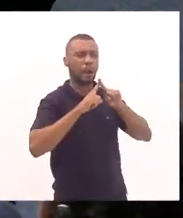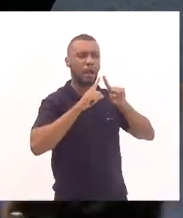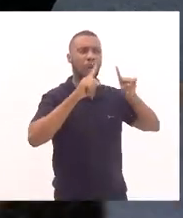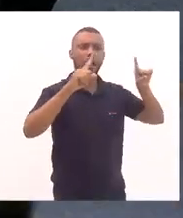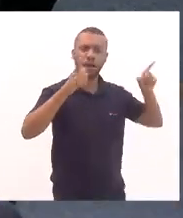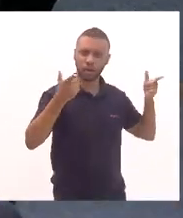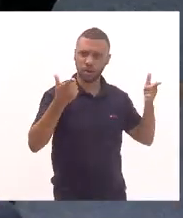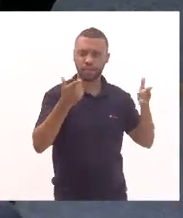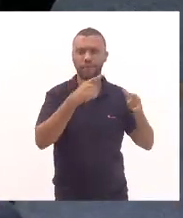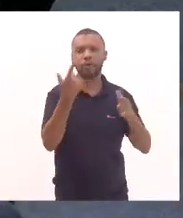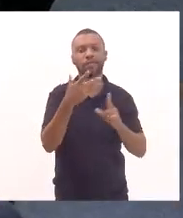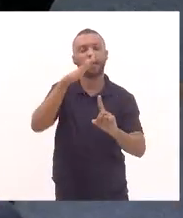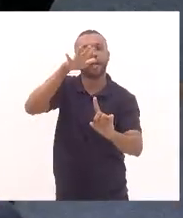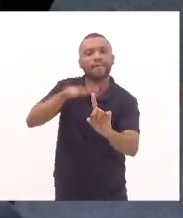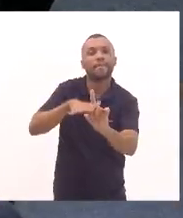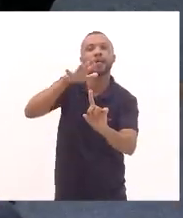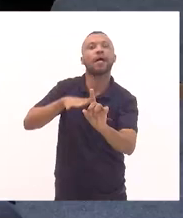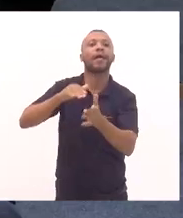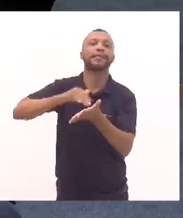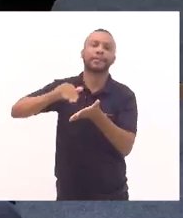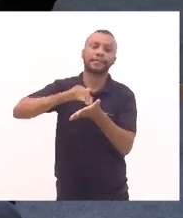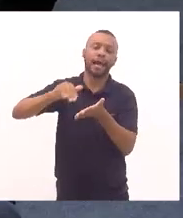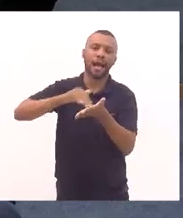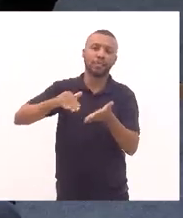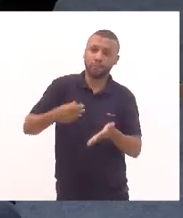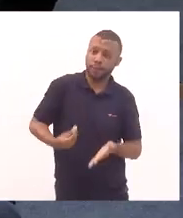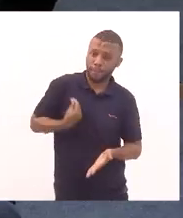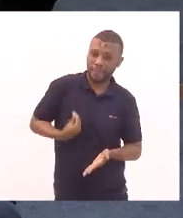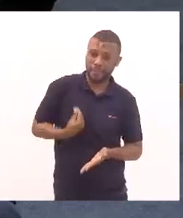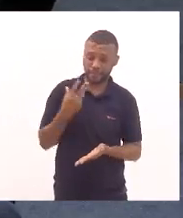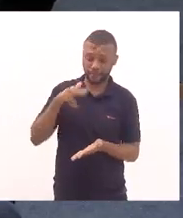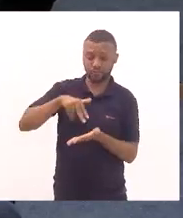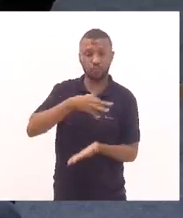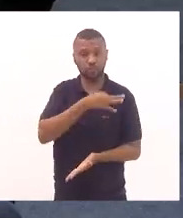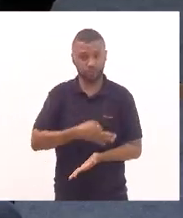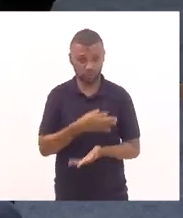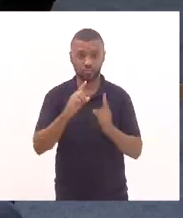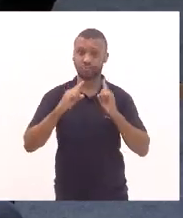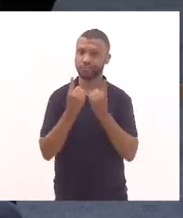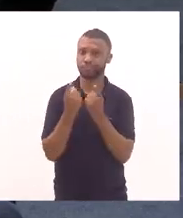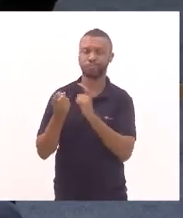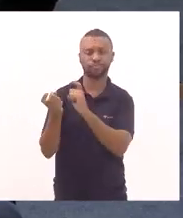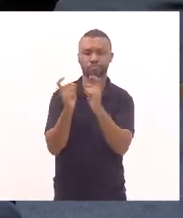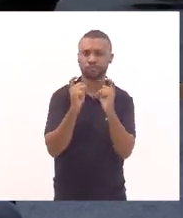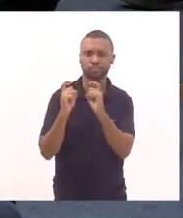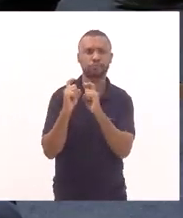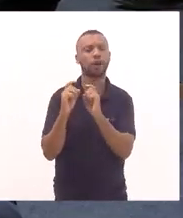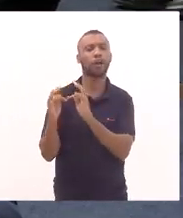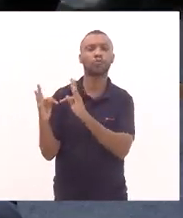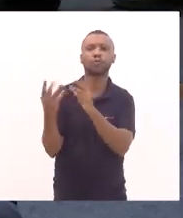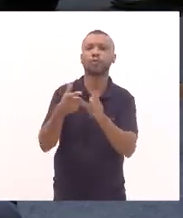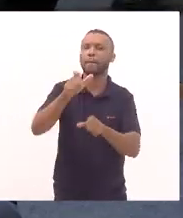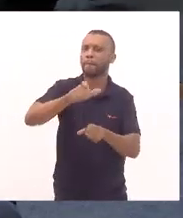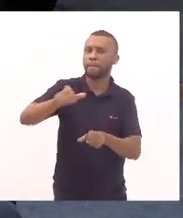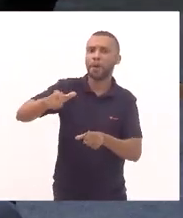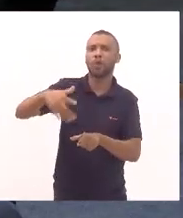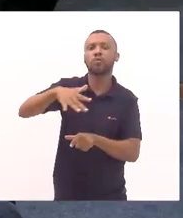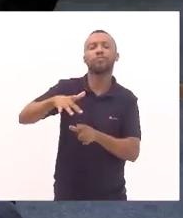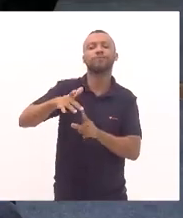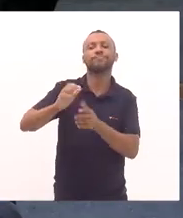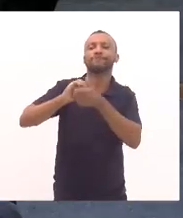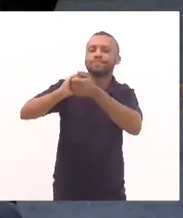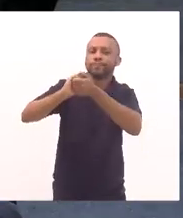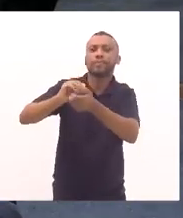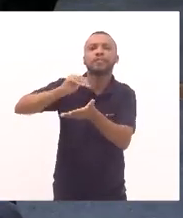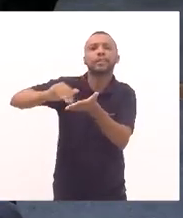nossa reverência ao secretário presente dignamente essa sessão, a todas as discussões, e a quem eu saúdo, o